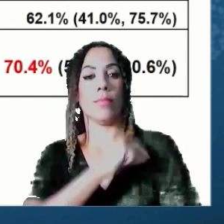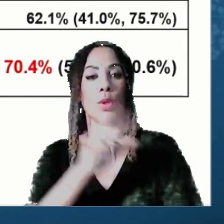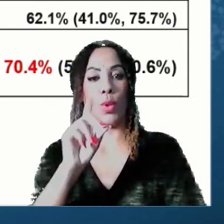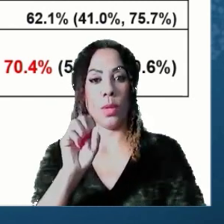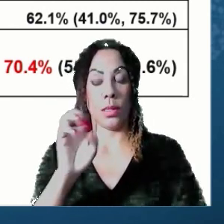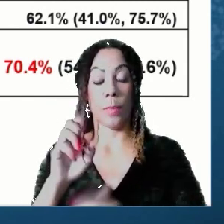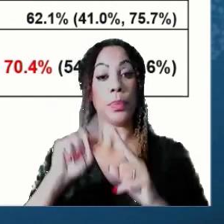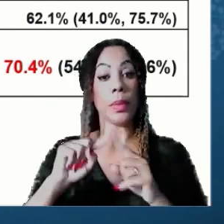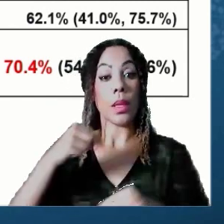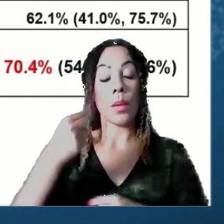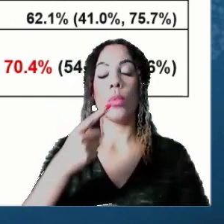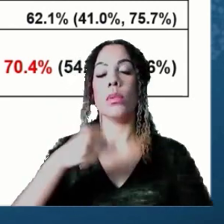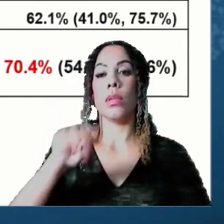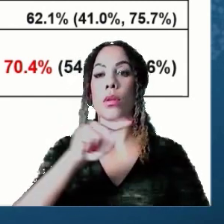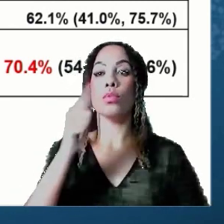gente conseguiu